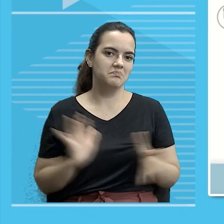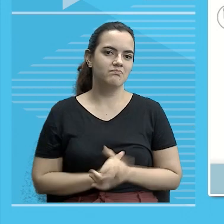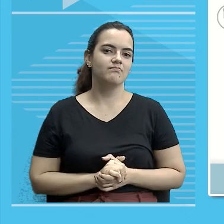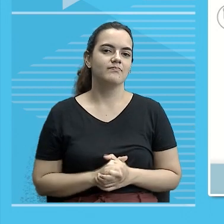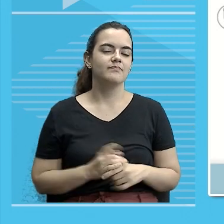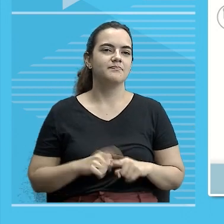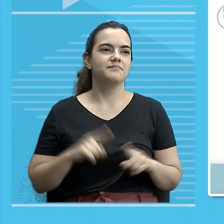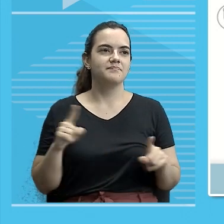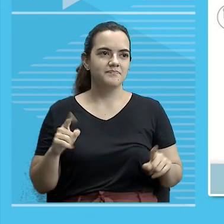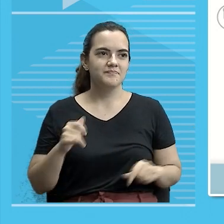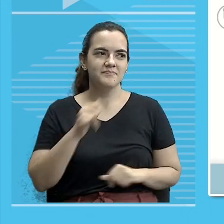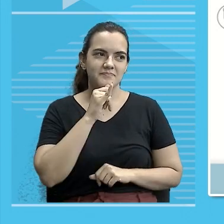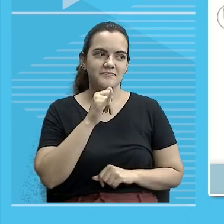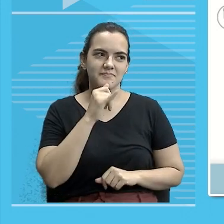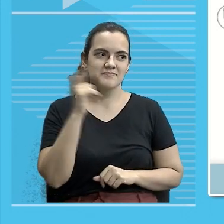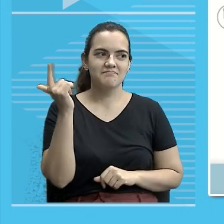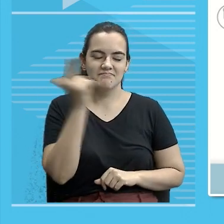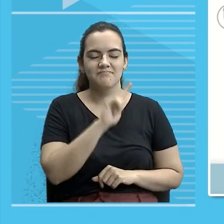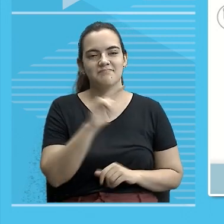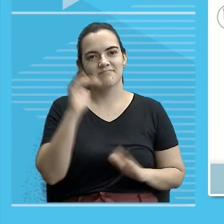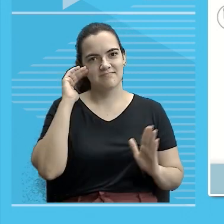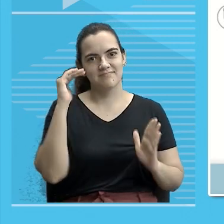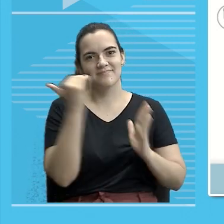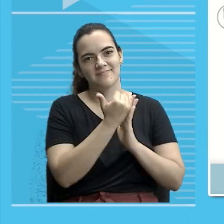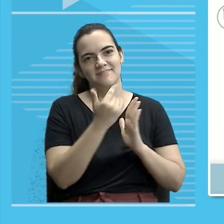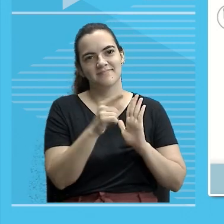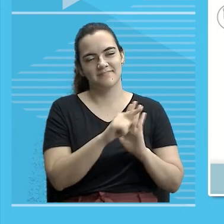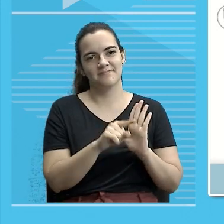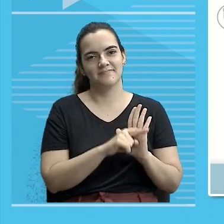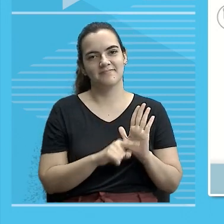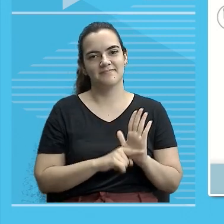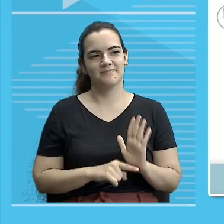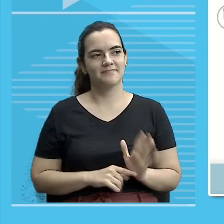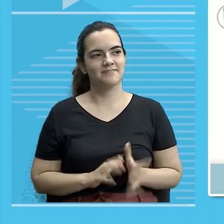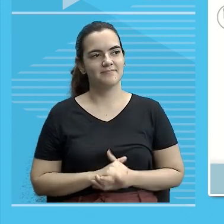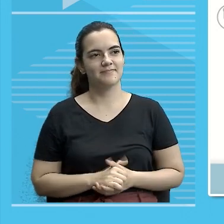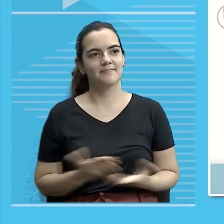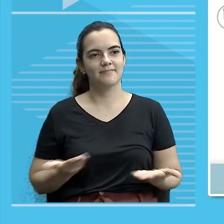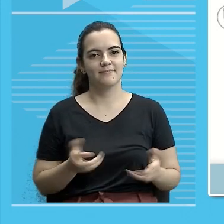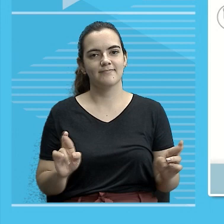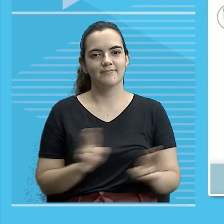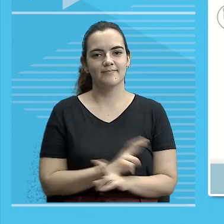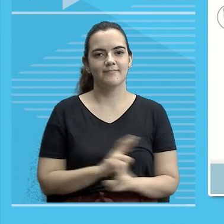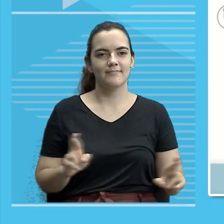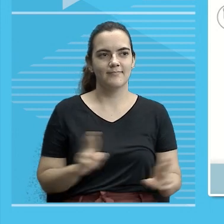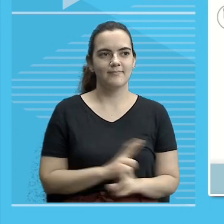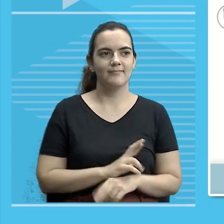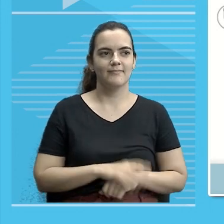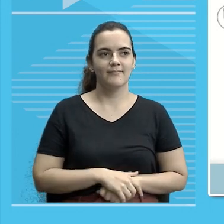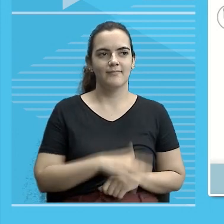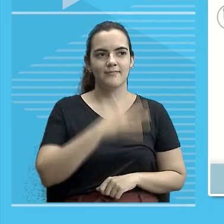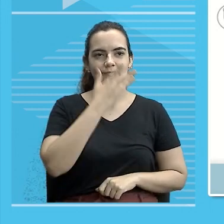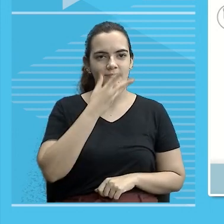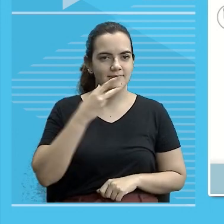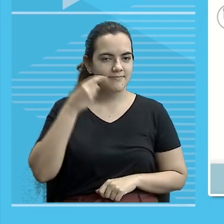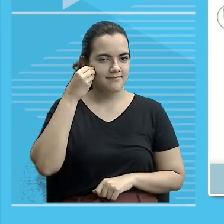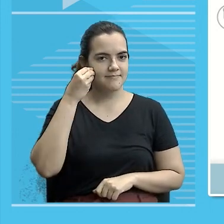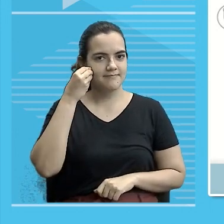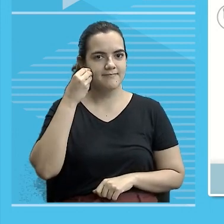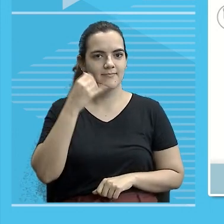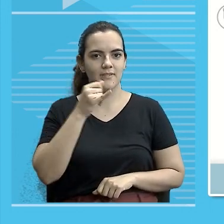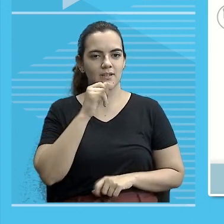atende as especificações qualidade associada ao valor relativo ao produto O que que a Luana disse custo